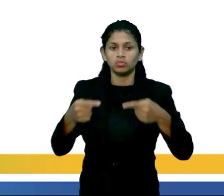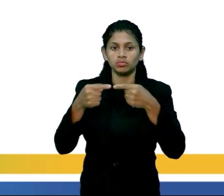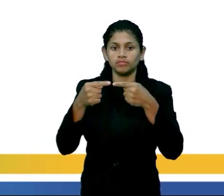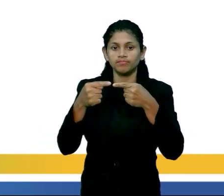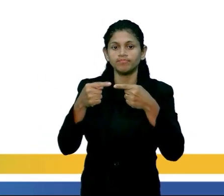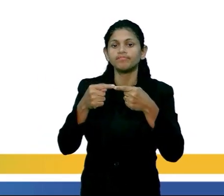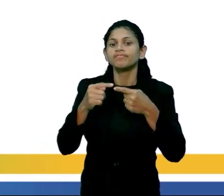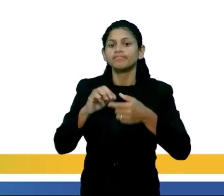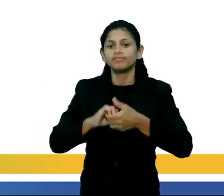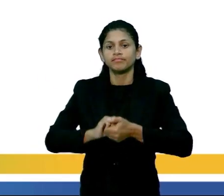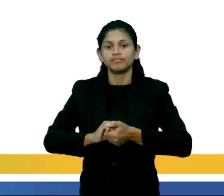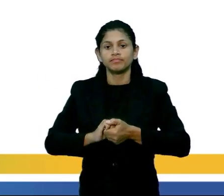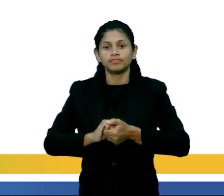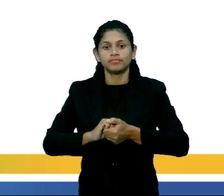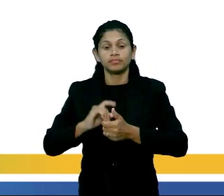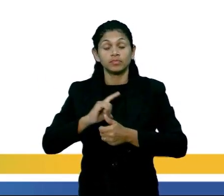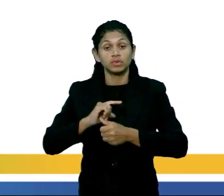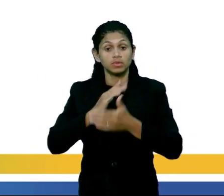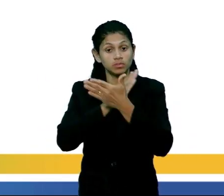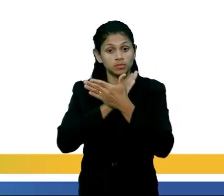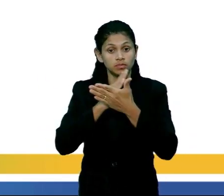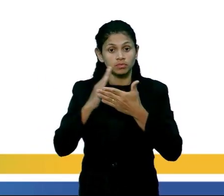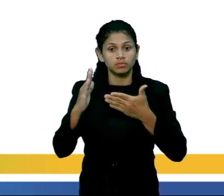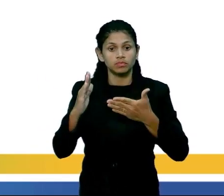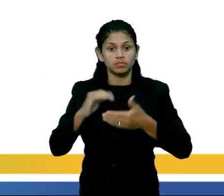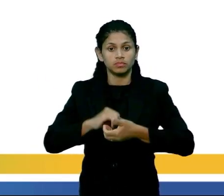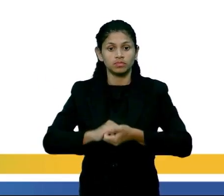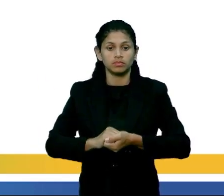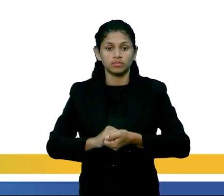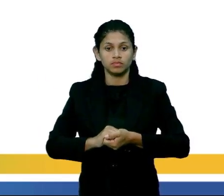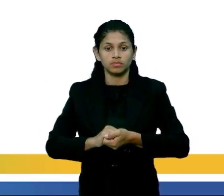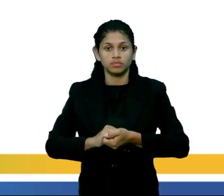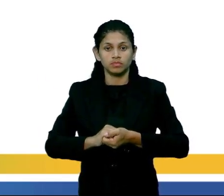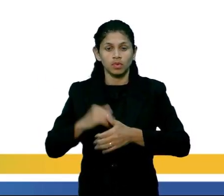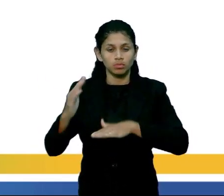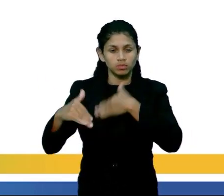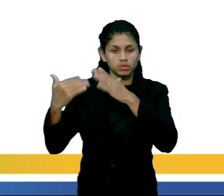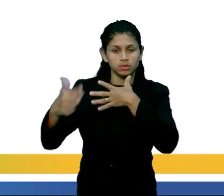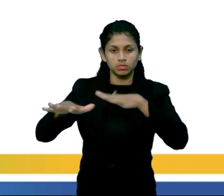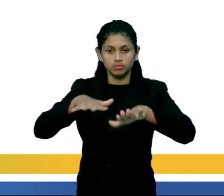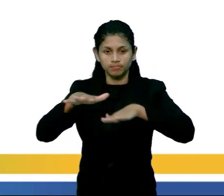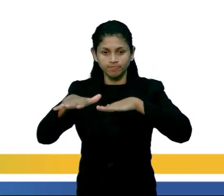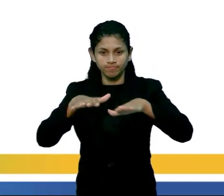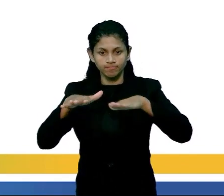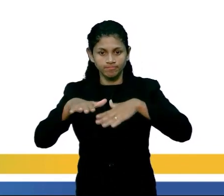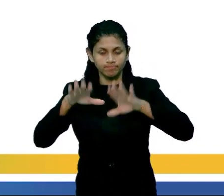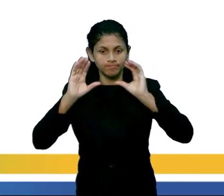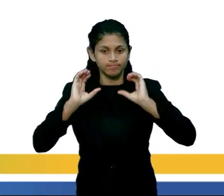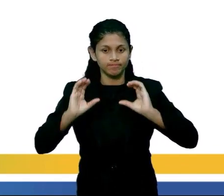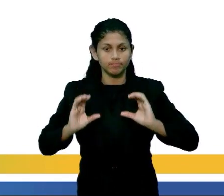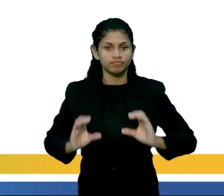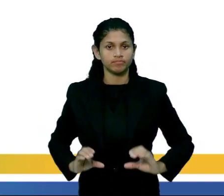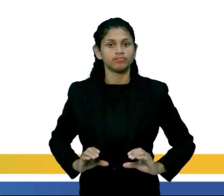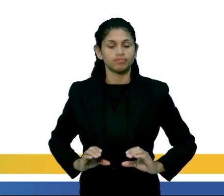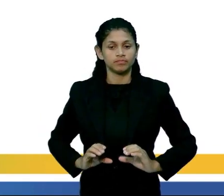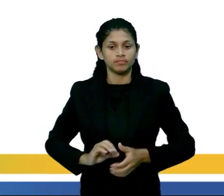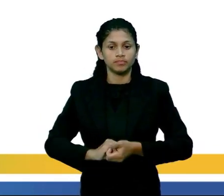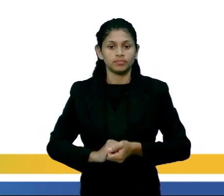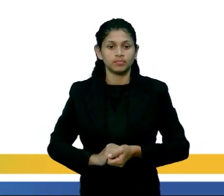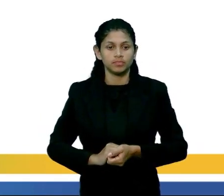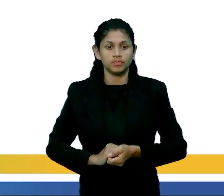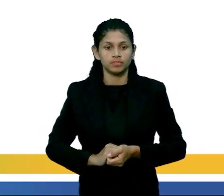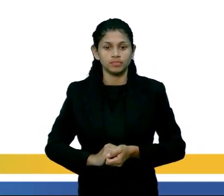transmitir movimento, tendo como principais funções a produção de movimentos corporais, estabilização das